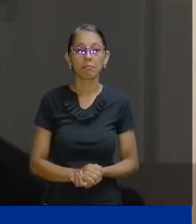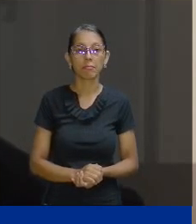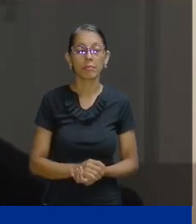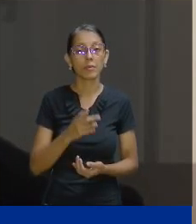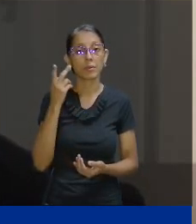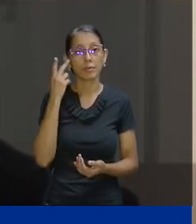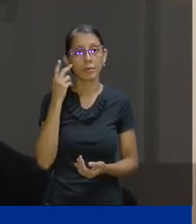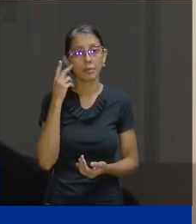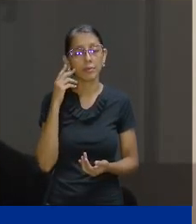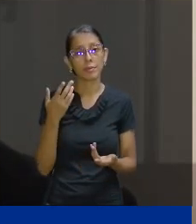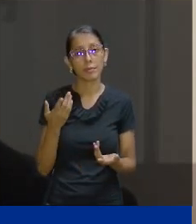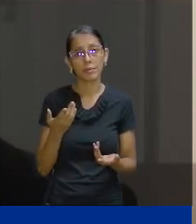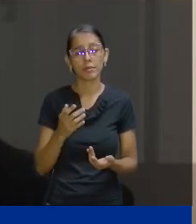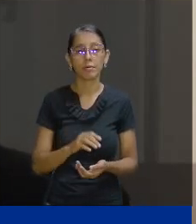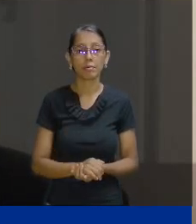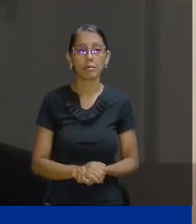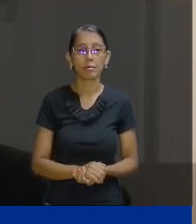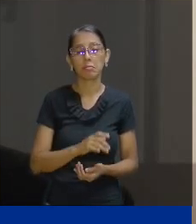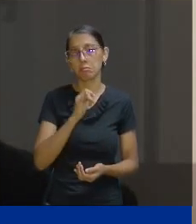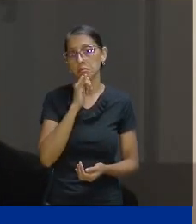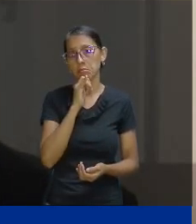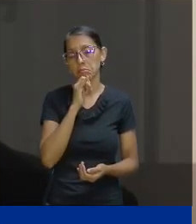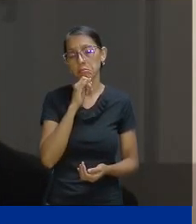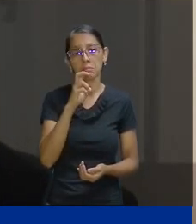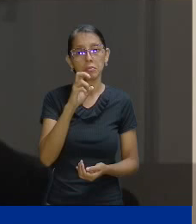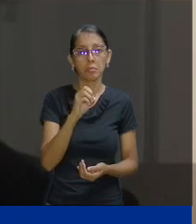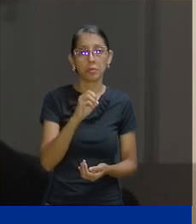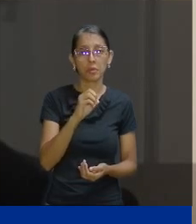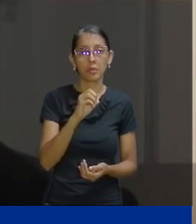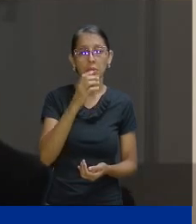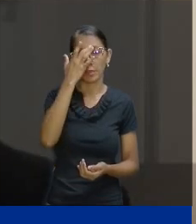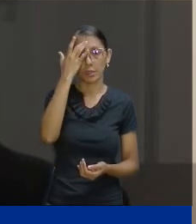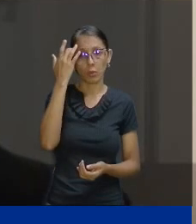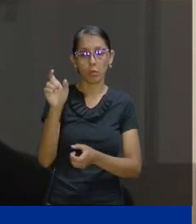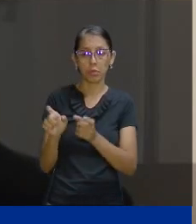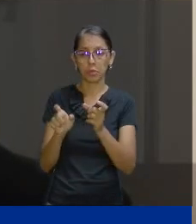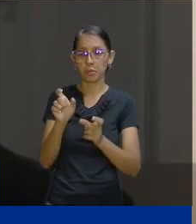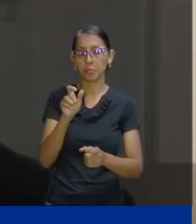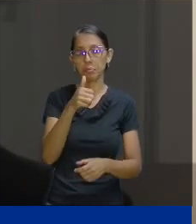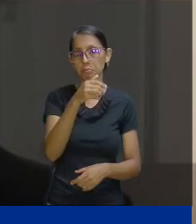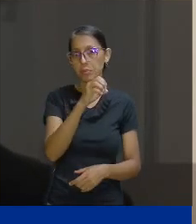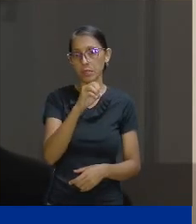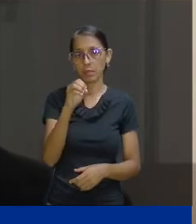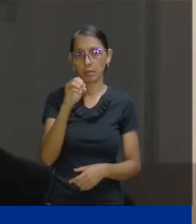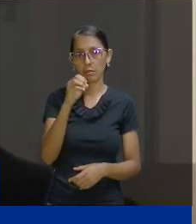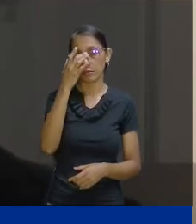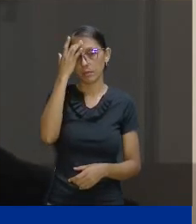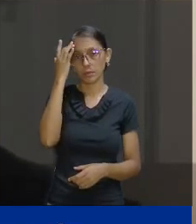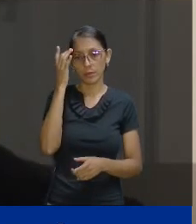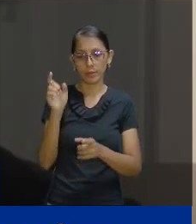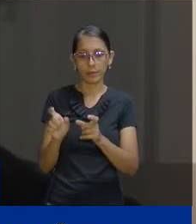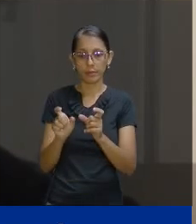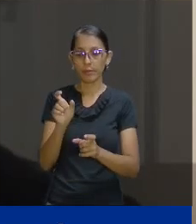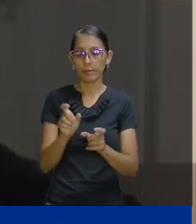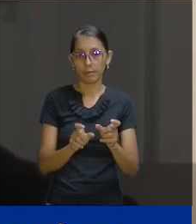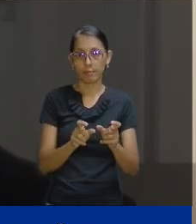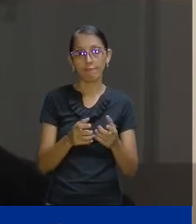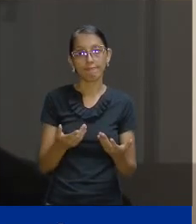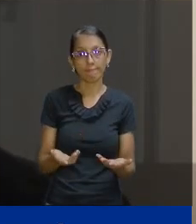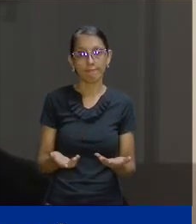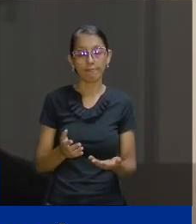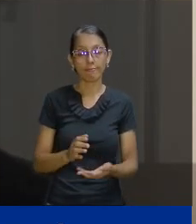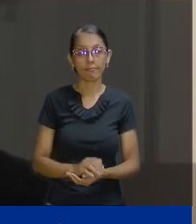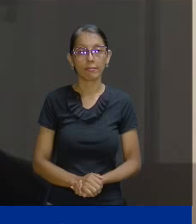mas vamos supor que fossem 50, 100 pessoas transportadas. Mais uma vez, com a devida vênia pela jurisprudência do